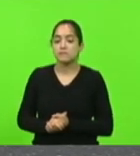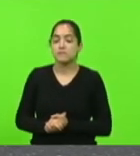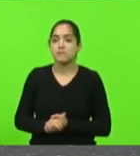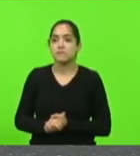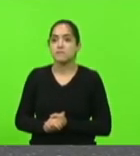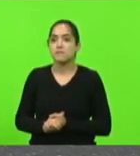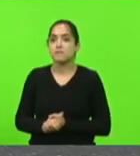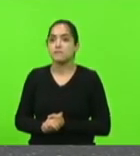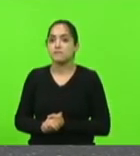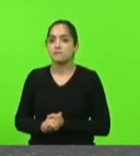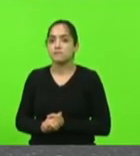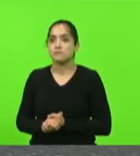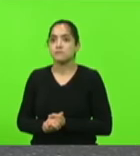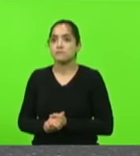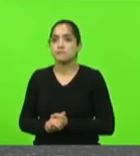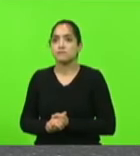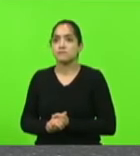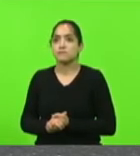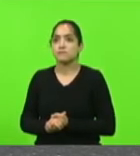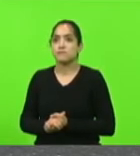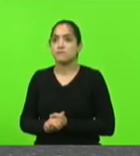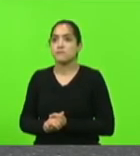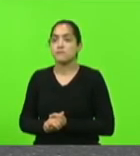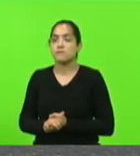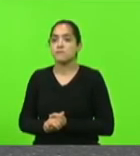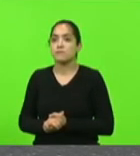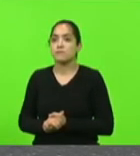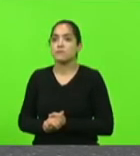Ou 30 segundos, deputado, para concluir.